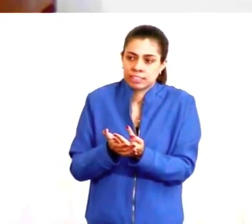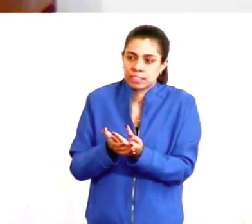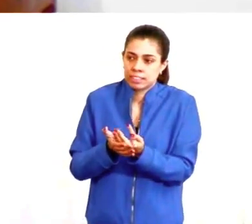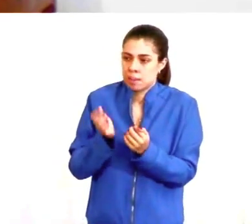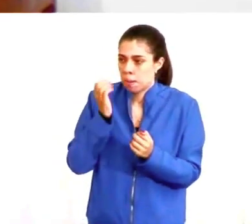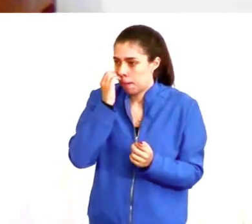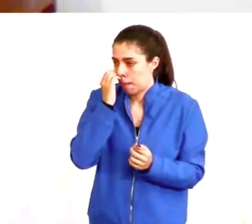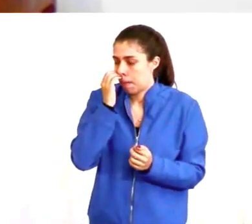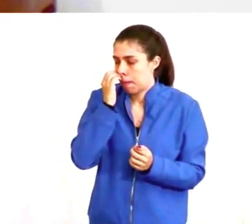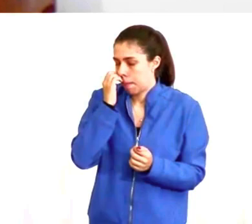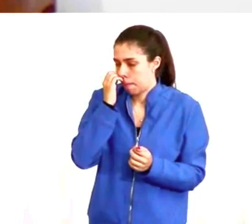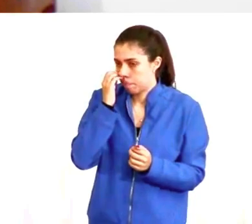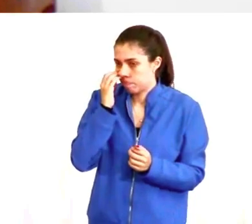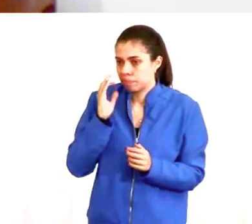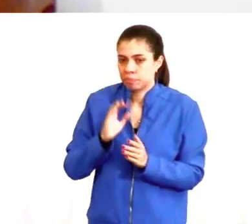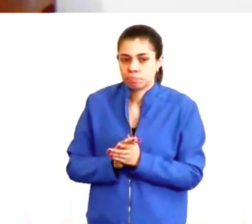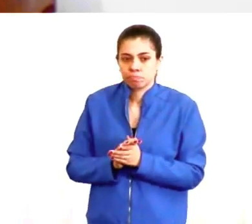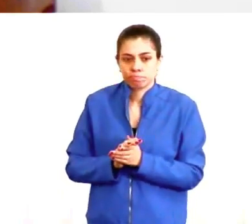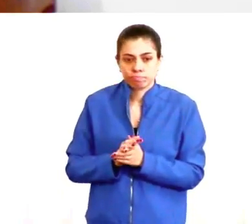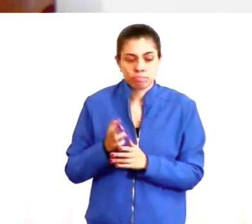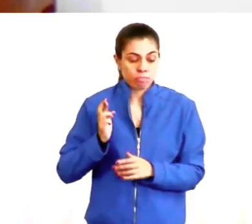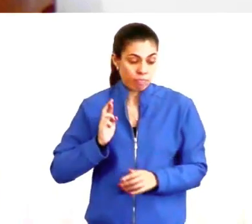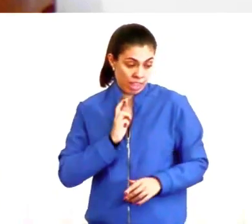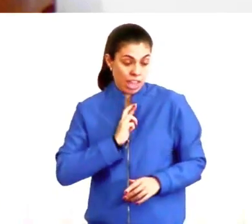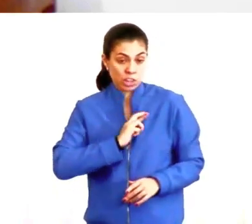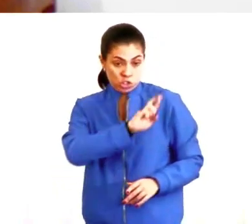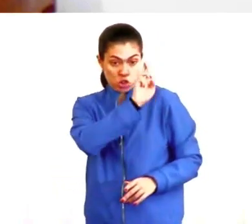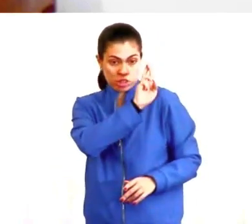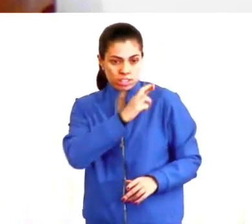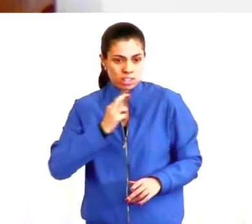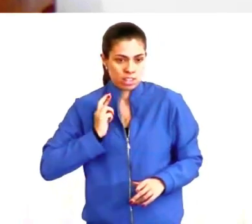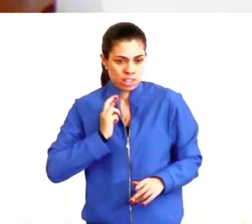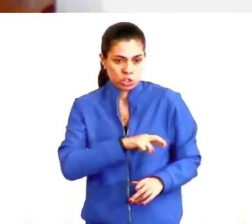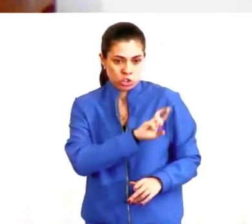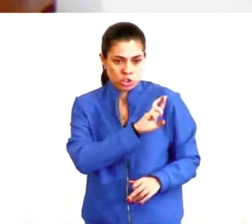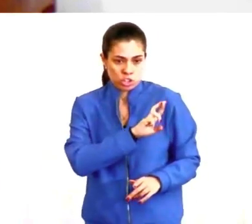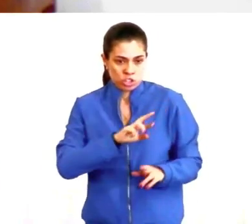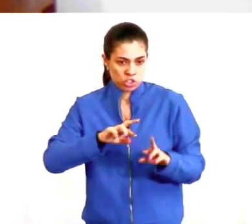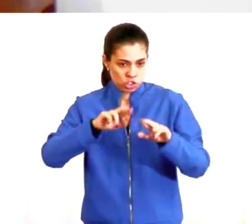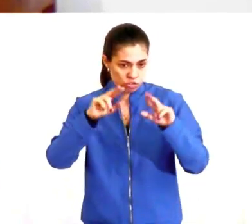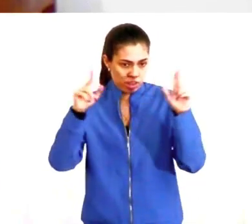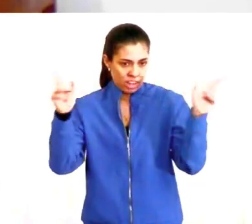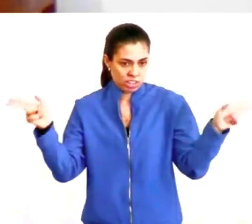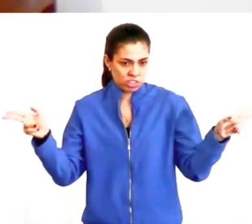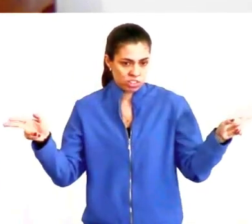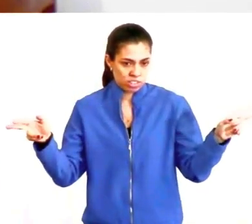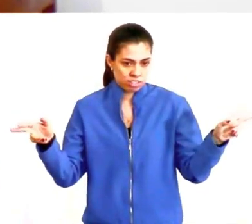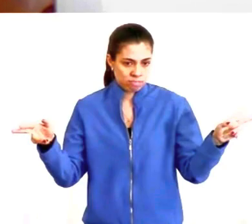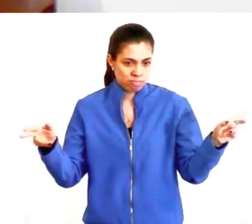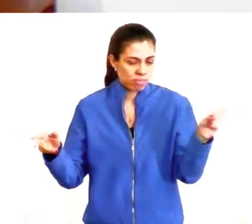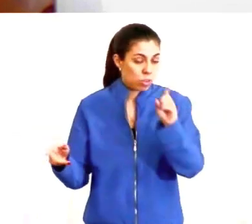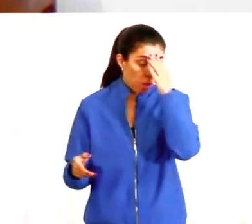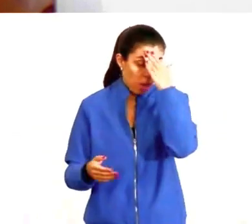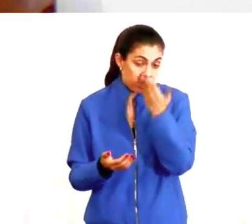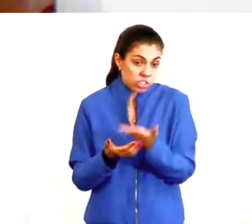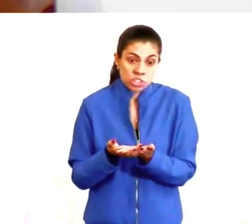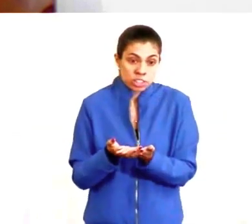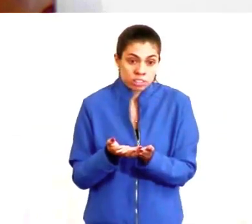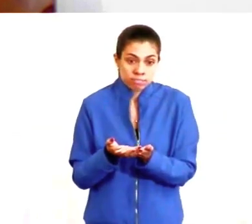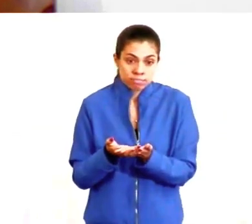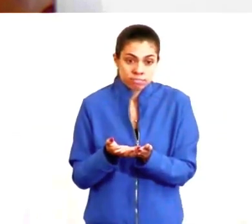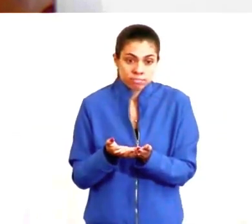as religiões no mundo. Vou começar dos três troncos, os